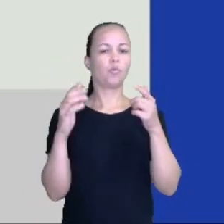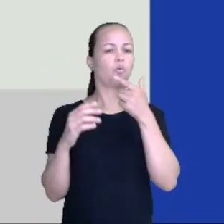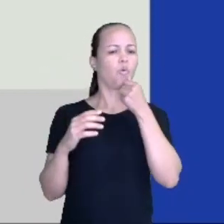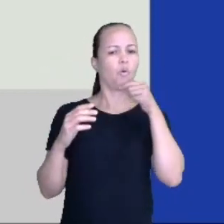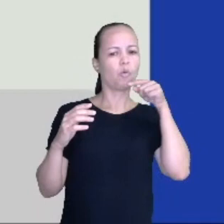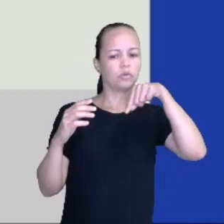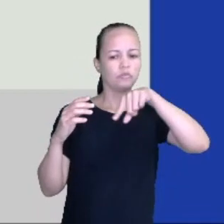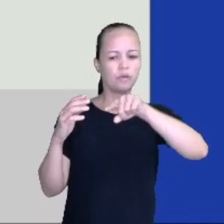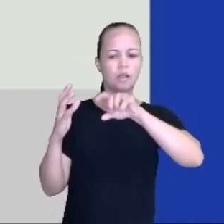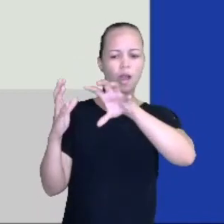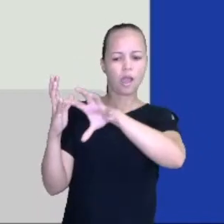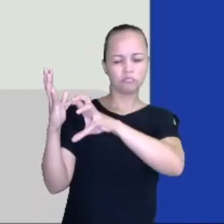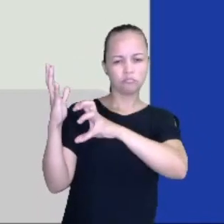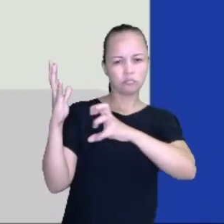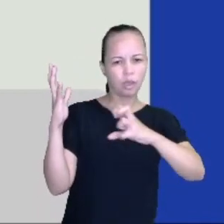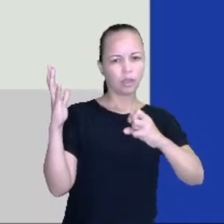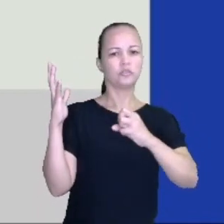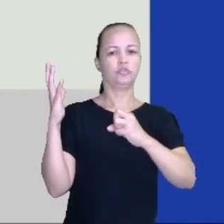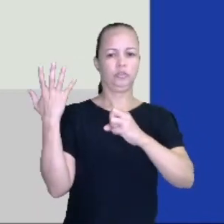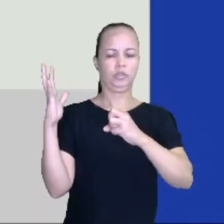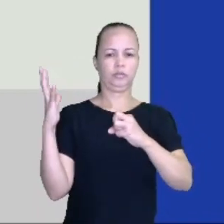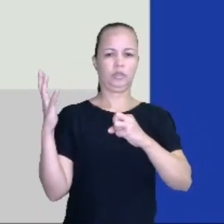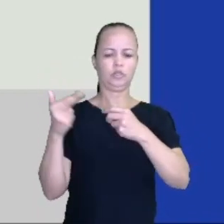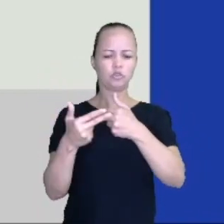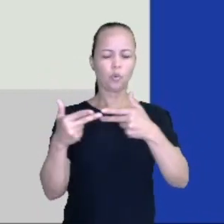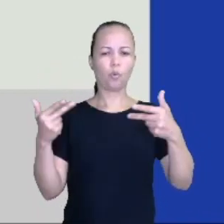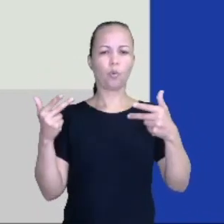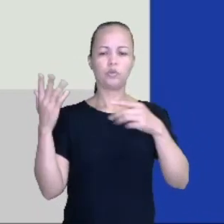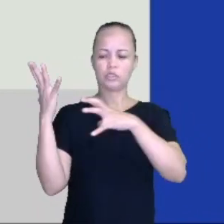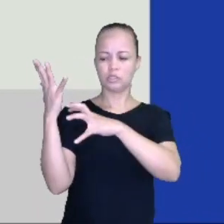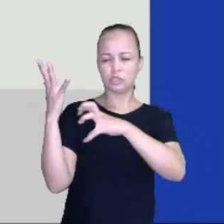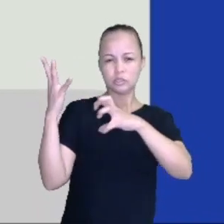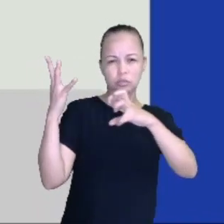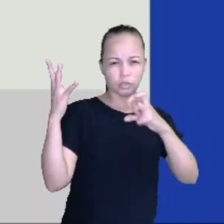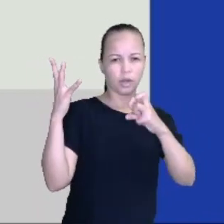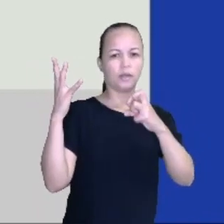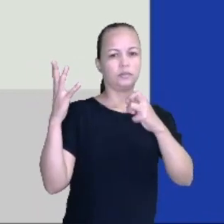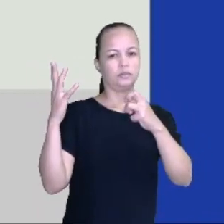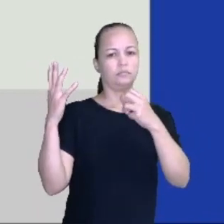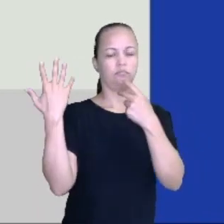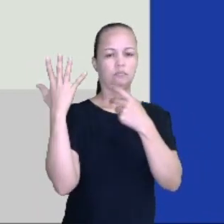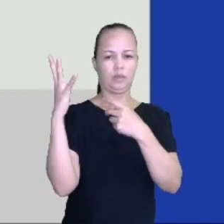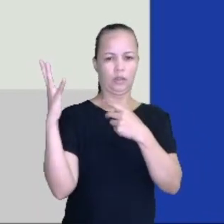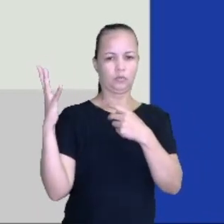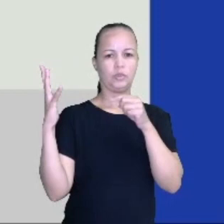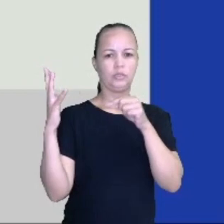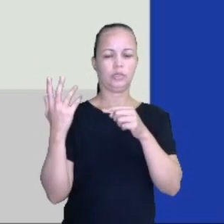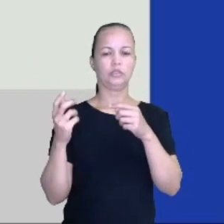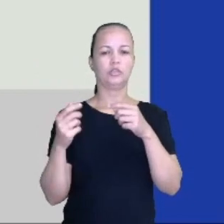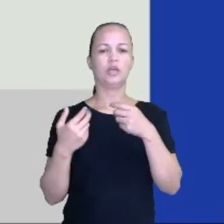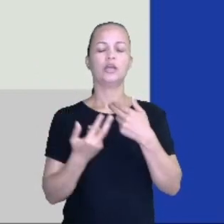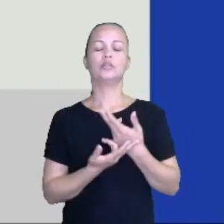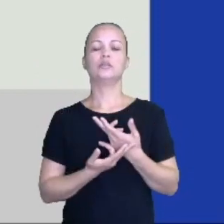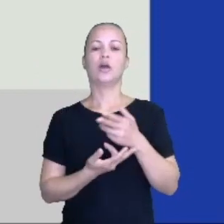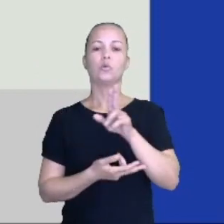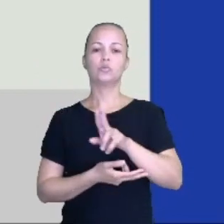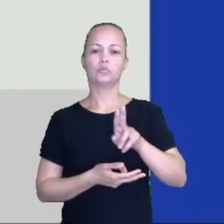sua sobrevivência. Essas coisas que ele retira, extrai da natureza, a gente chama de